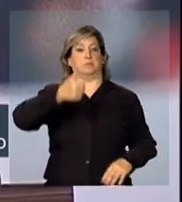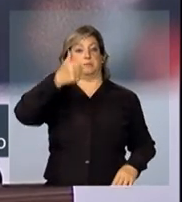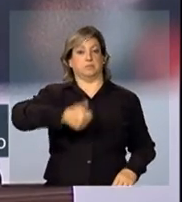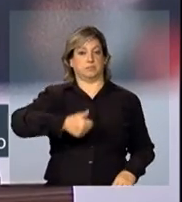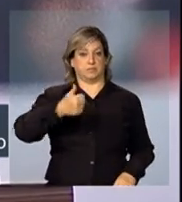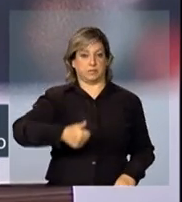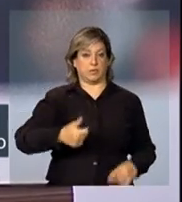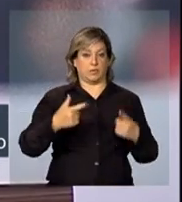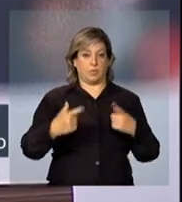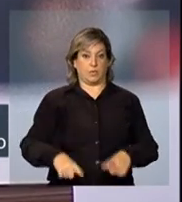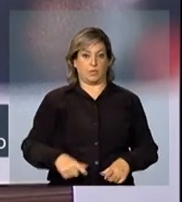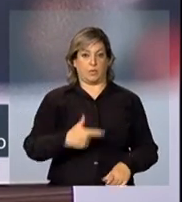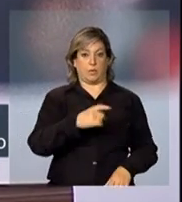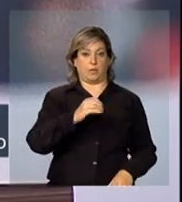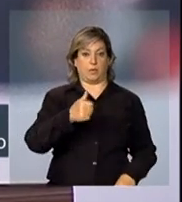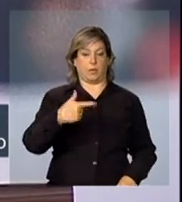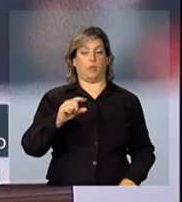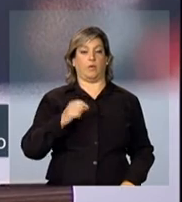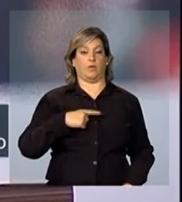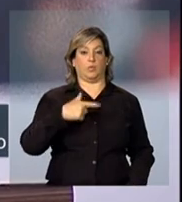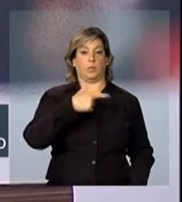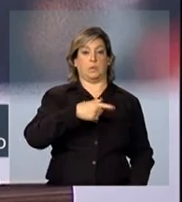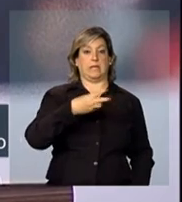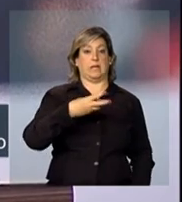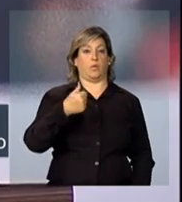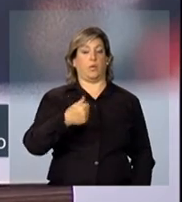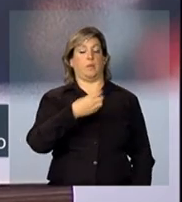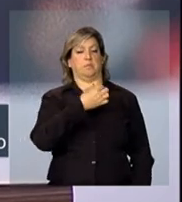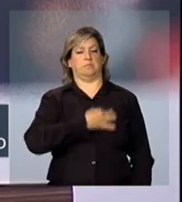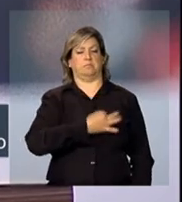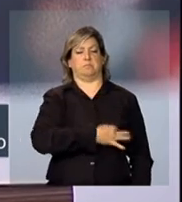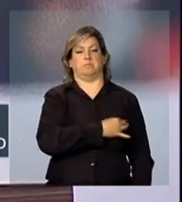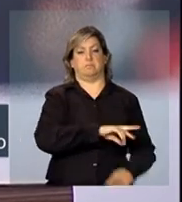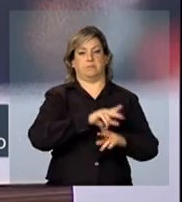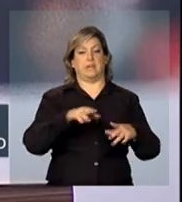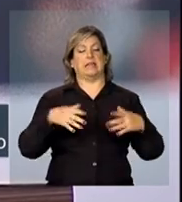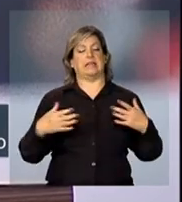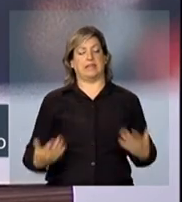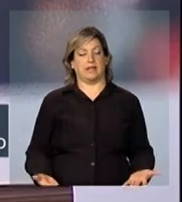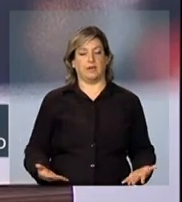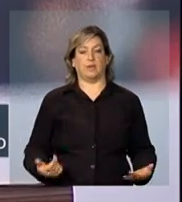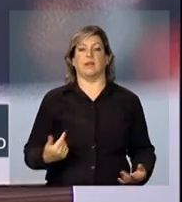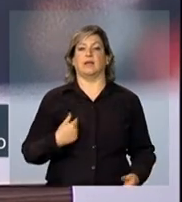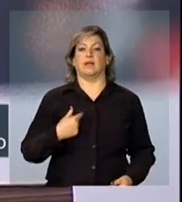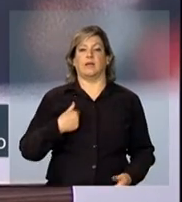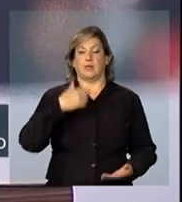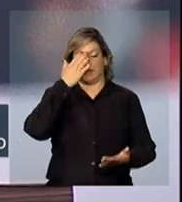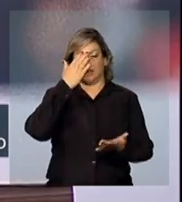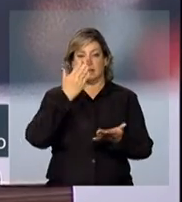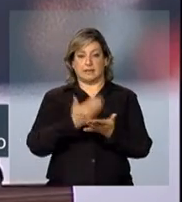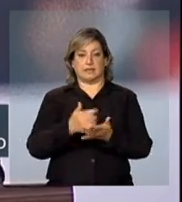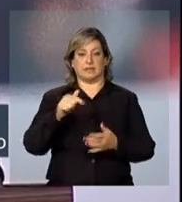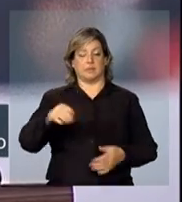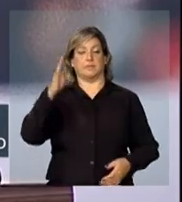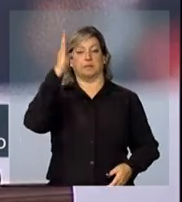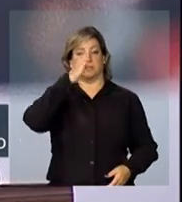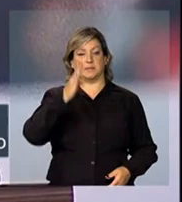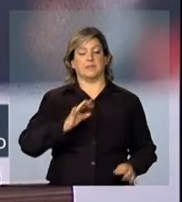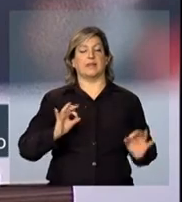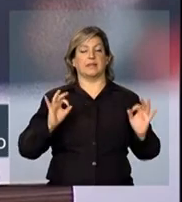em 2012 ou duzentos e 31 medalhas então eu não tenho dúvida que para o Brasil